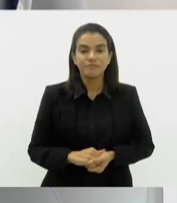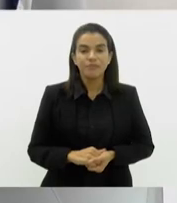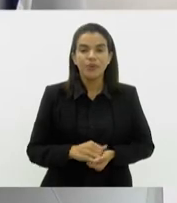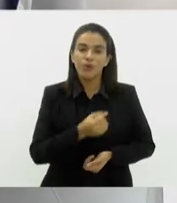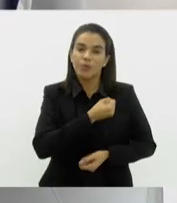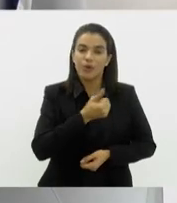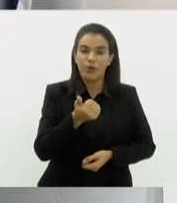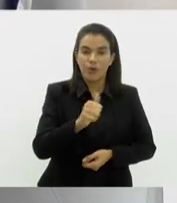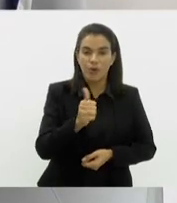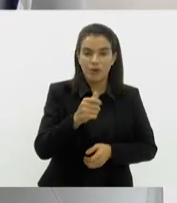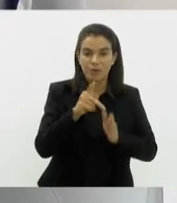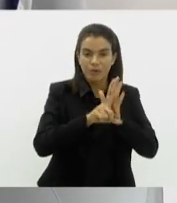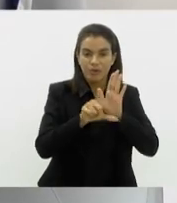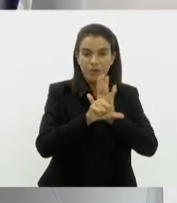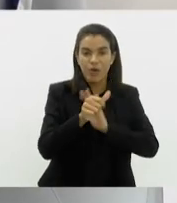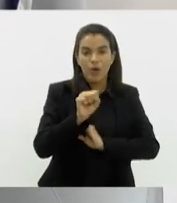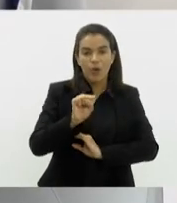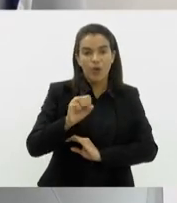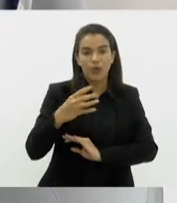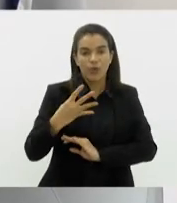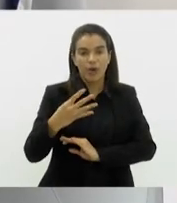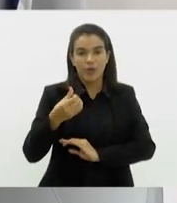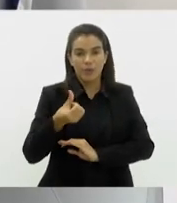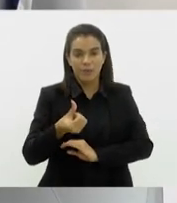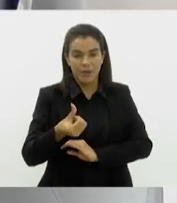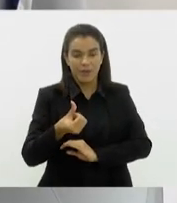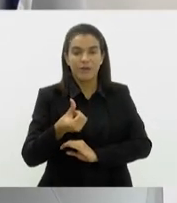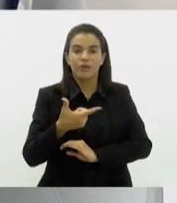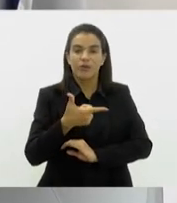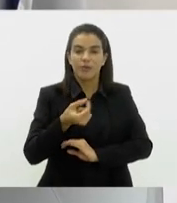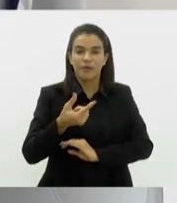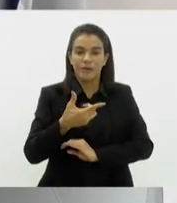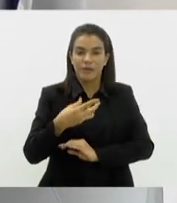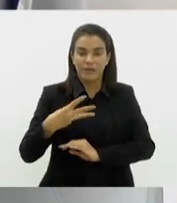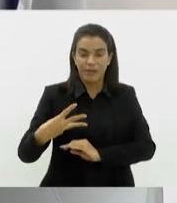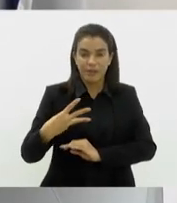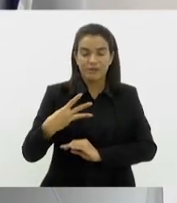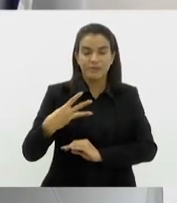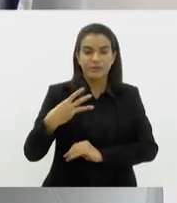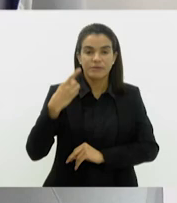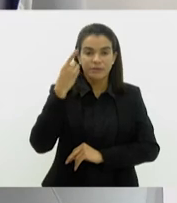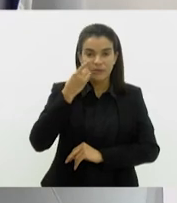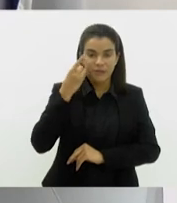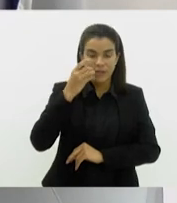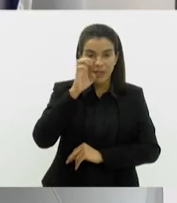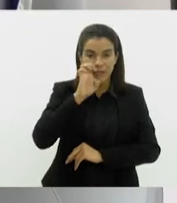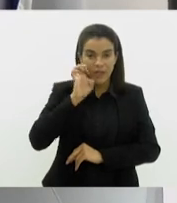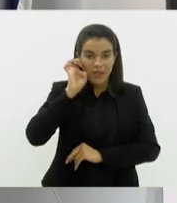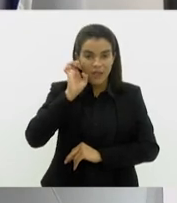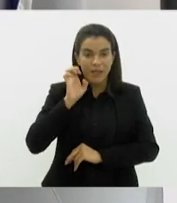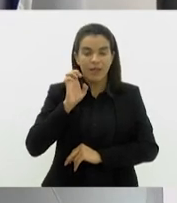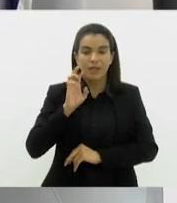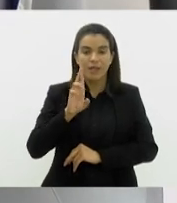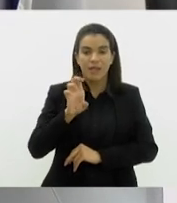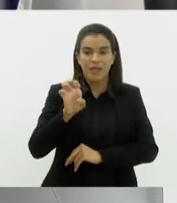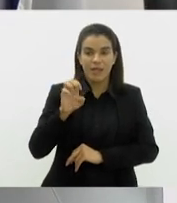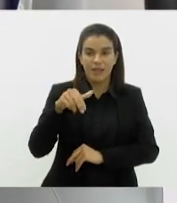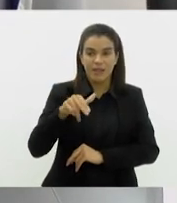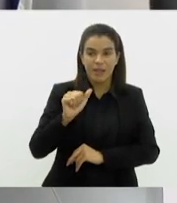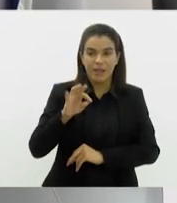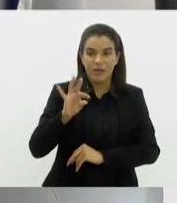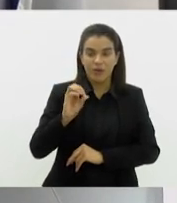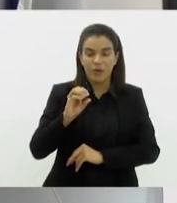11 da pauta. Projeto de lei 846 de 23, de autoria dos deputados Élica Takimoto, Renato Machado